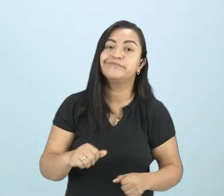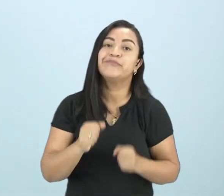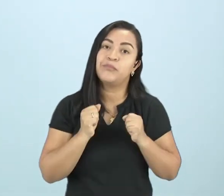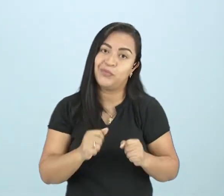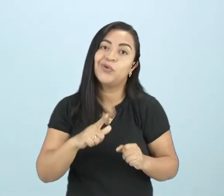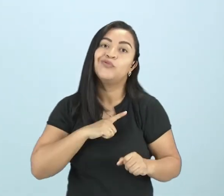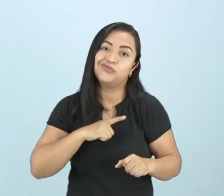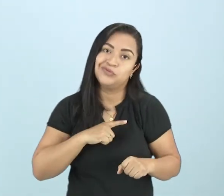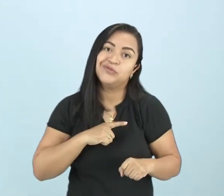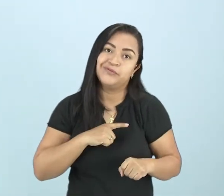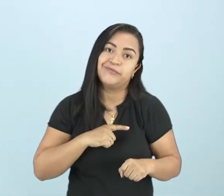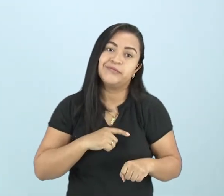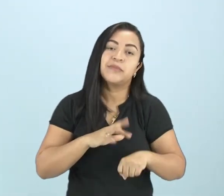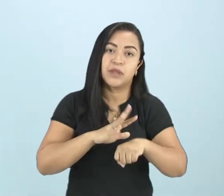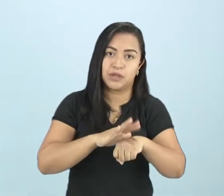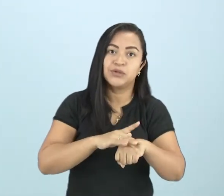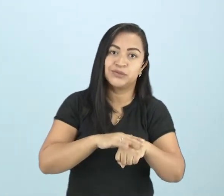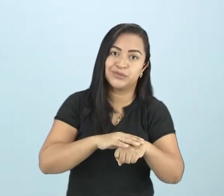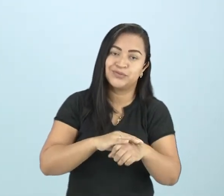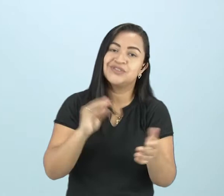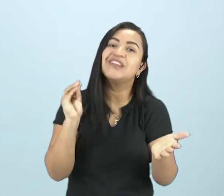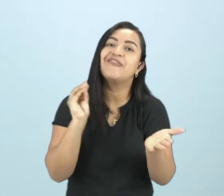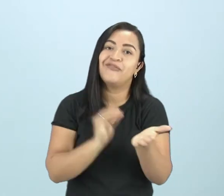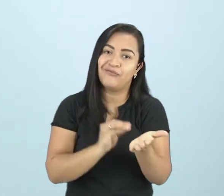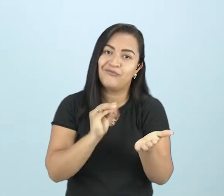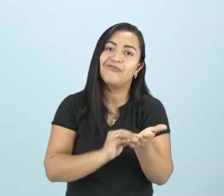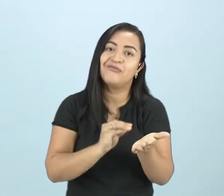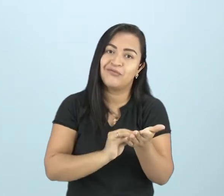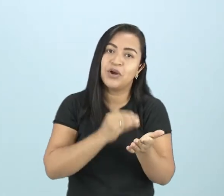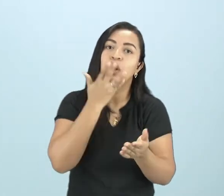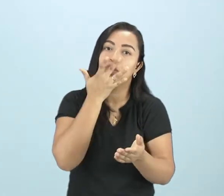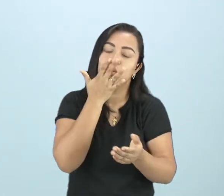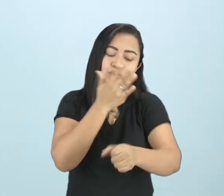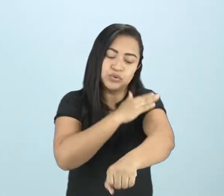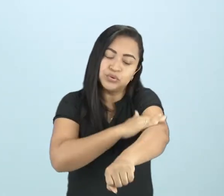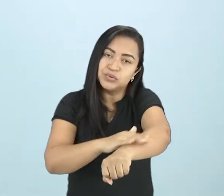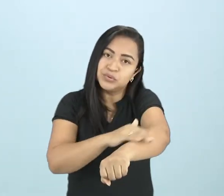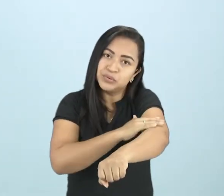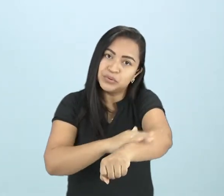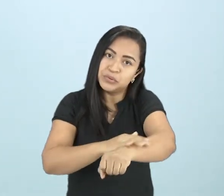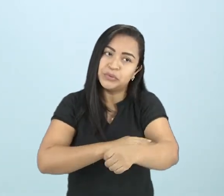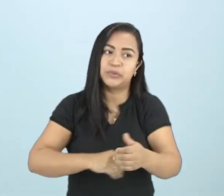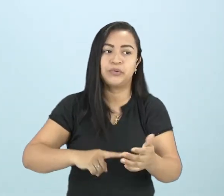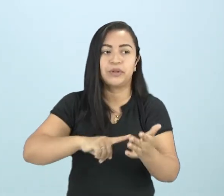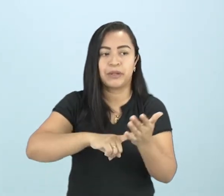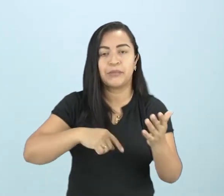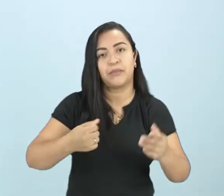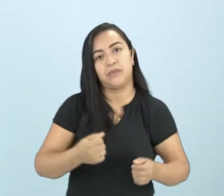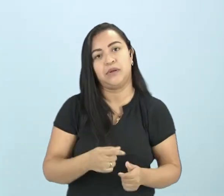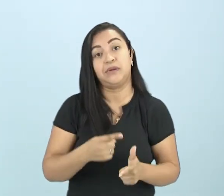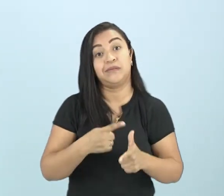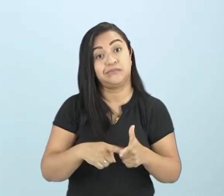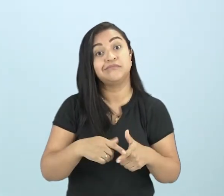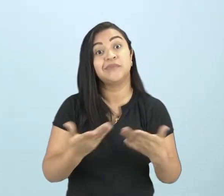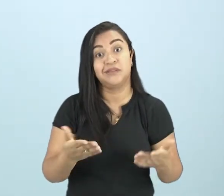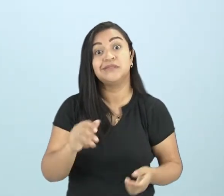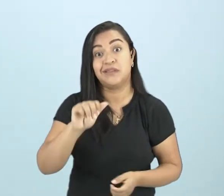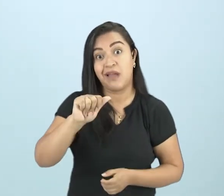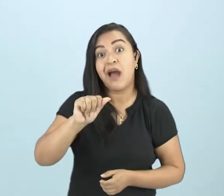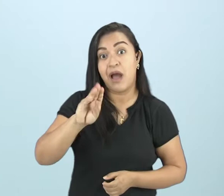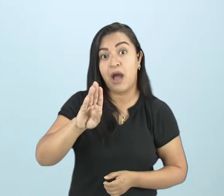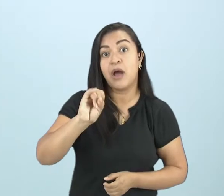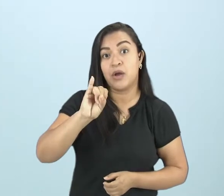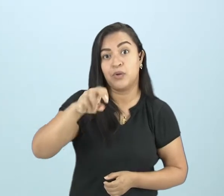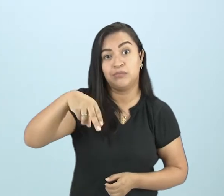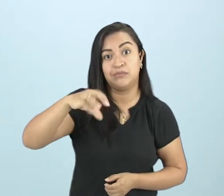acabar tendo esse problema da codificação da melanina, a ausência da pigmentação, e ele ser um indivíduo albino. É